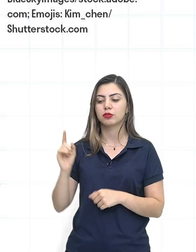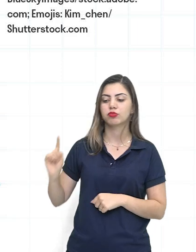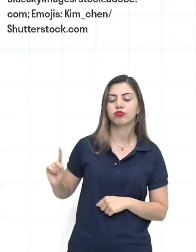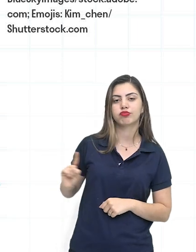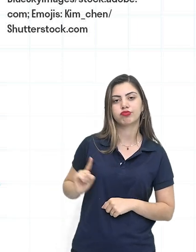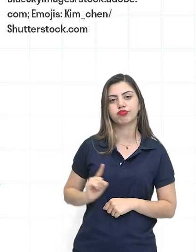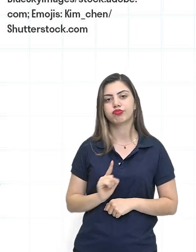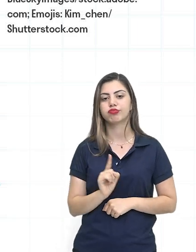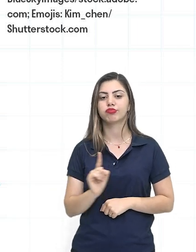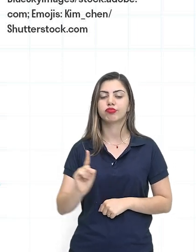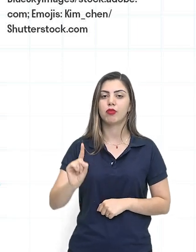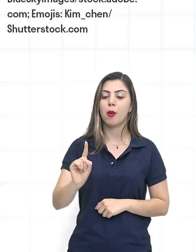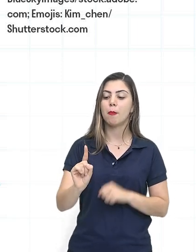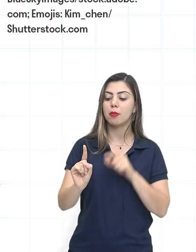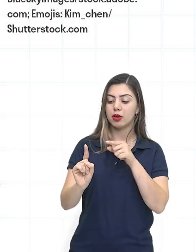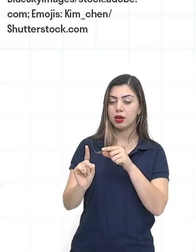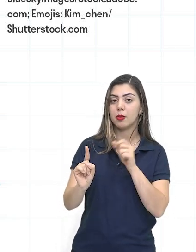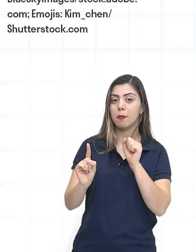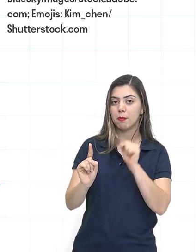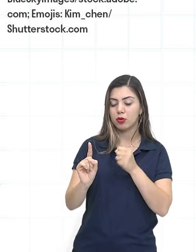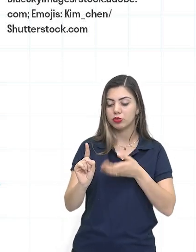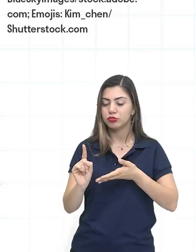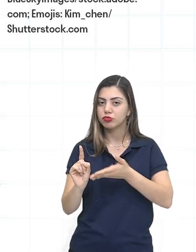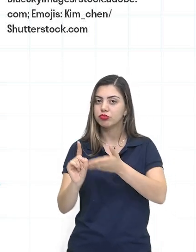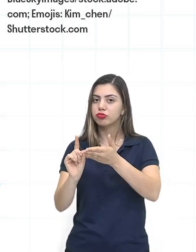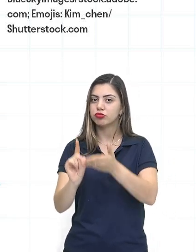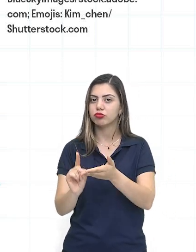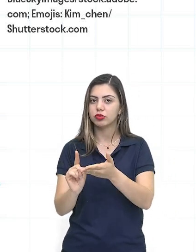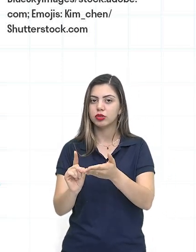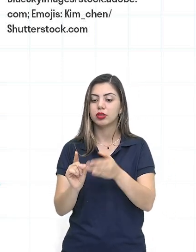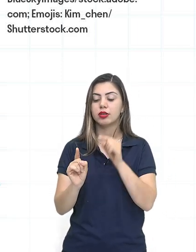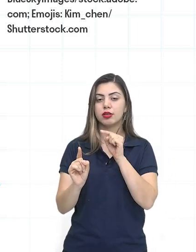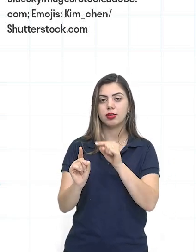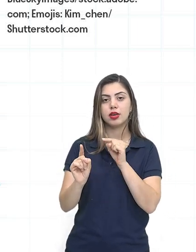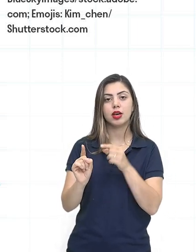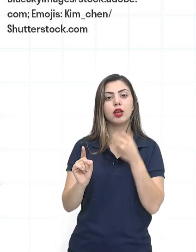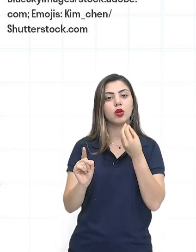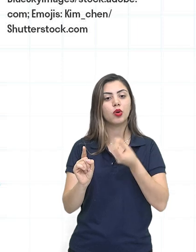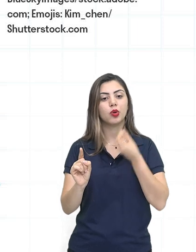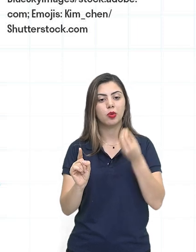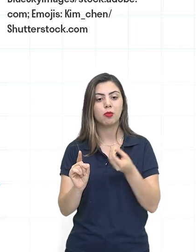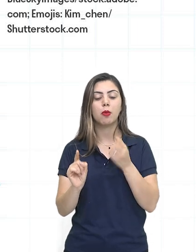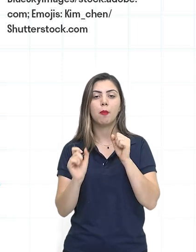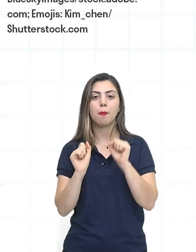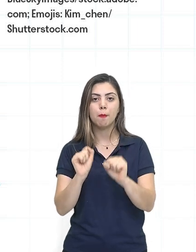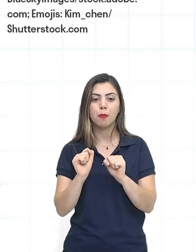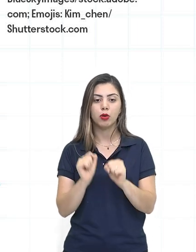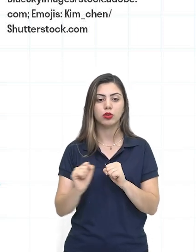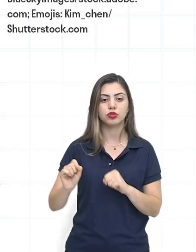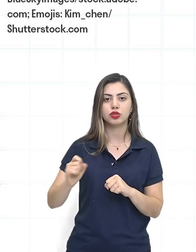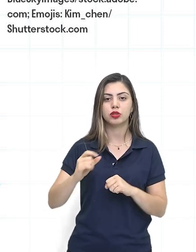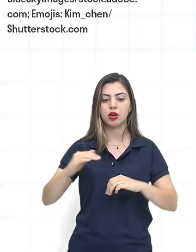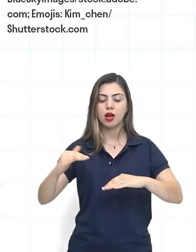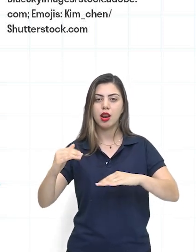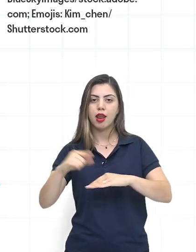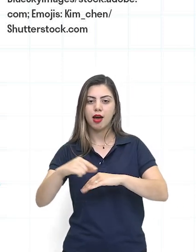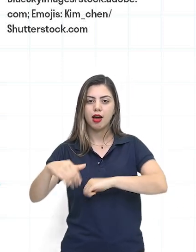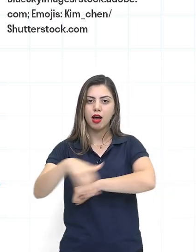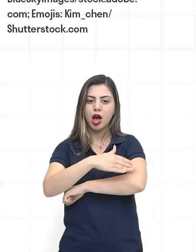guarda é autorizado a ir para esse lugar, né? E ele pode ficar no meio da faixa da